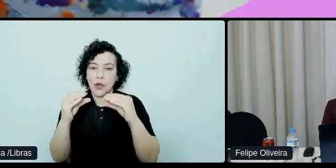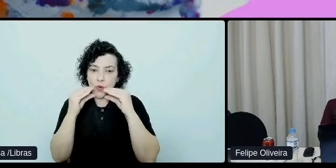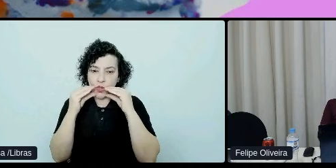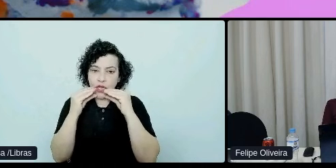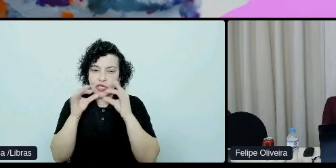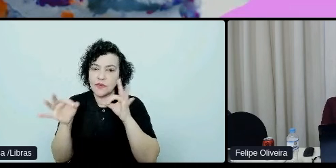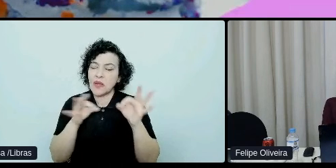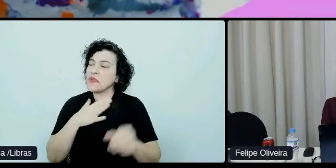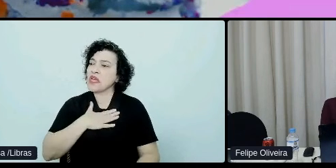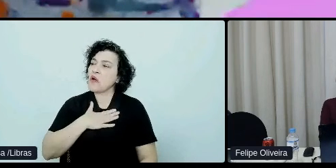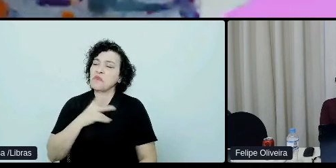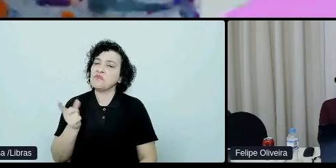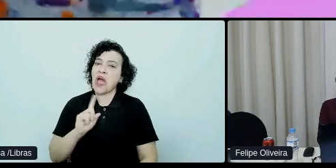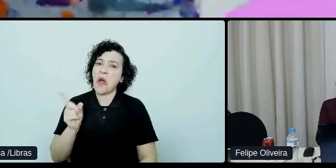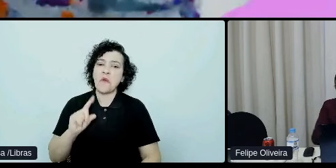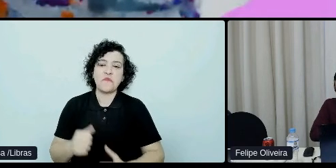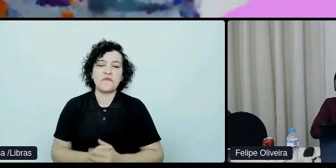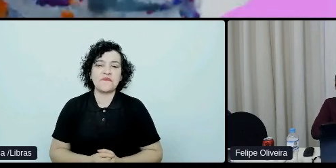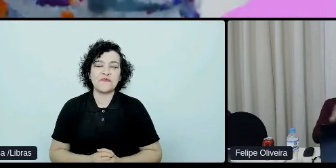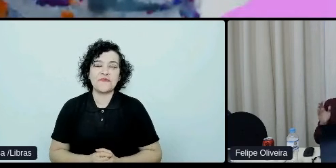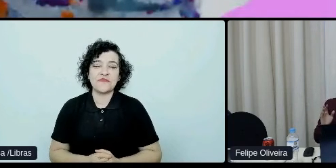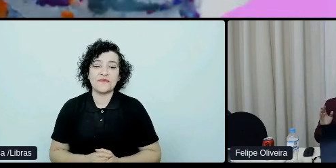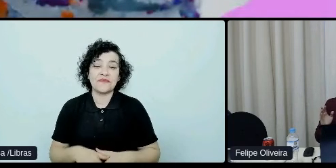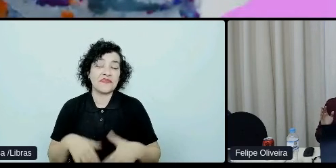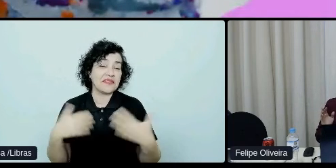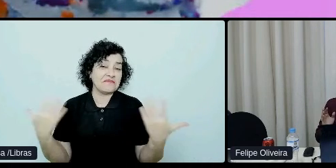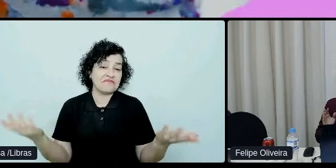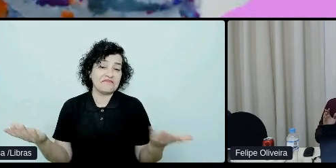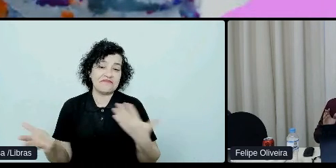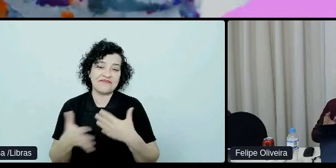não. E fica por isso mesmo.